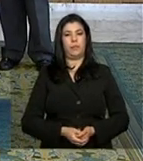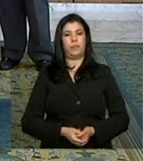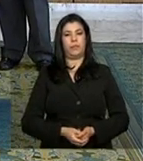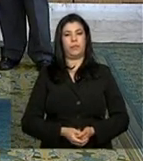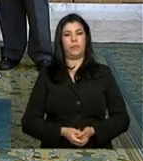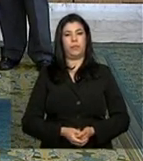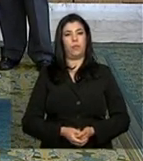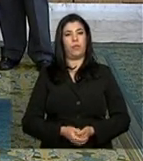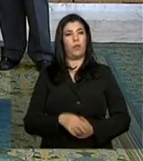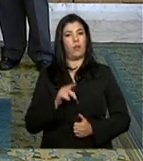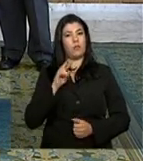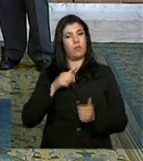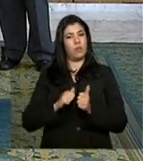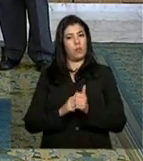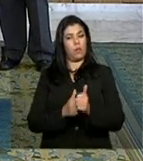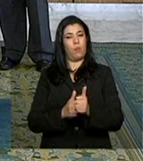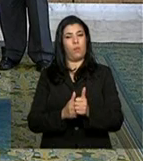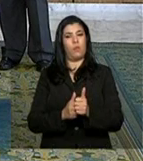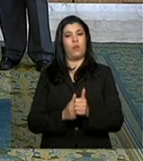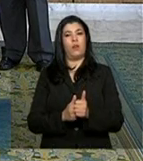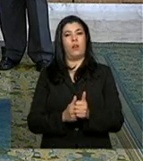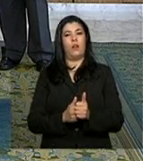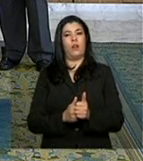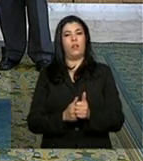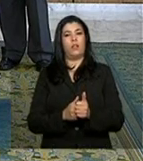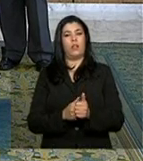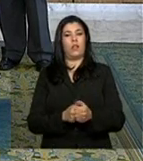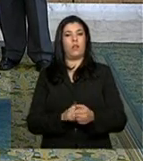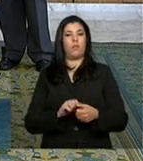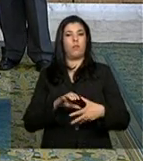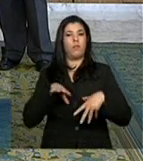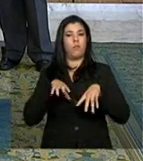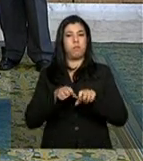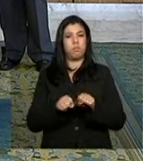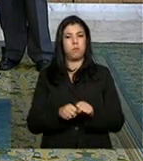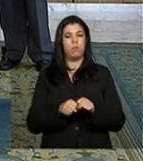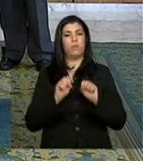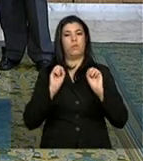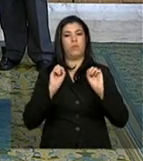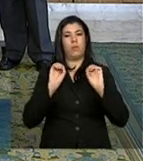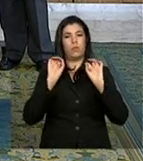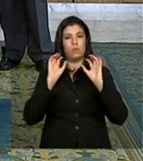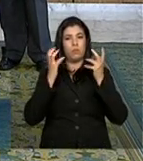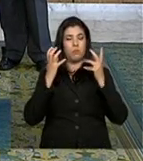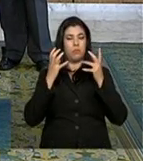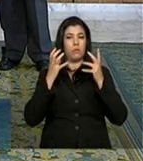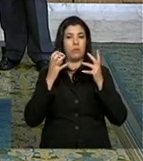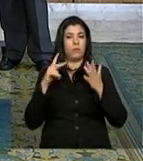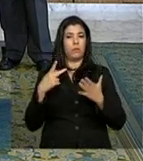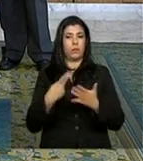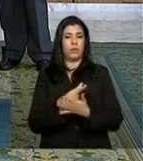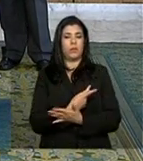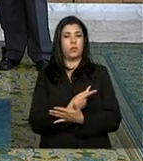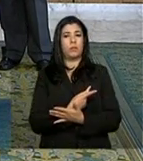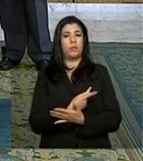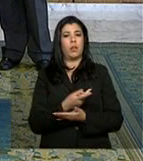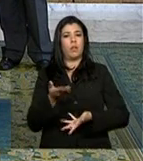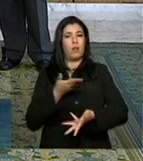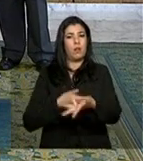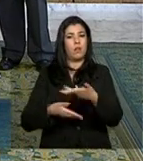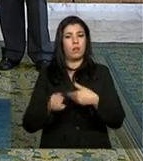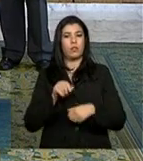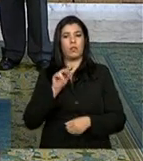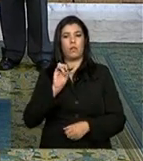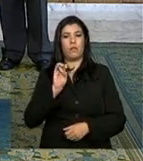Essa é uma cerimônia, uma formalidade estabelecida pela Convenção de Viena sobre direitos de sobre relações diplomáticas, que é